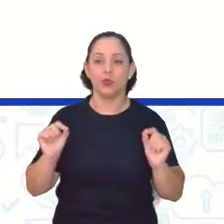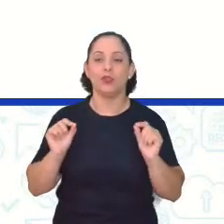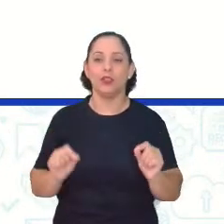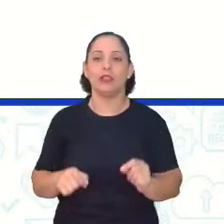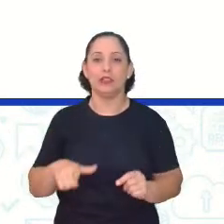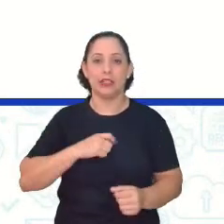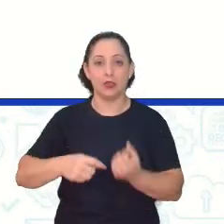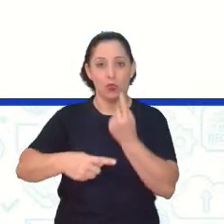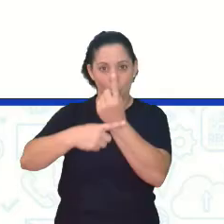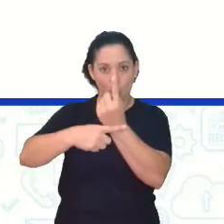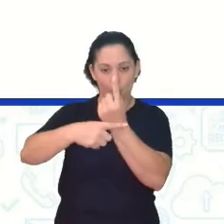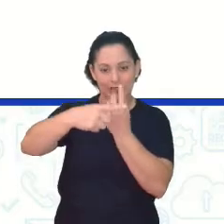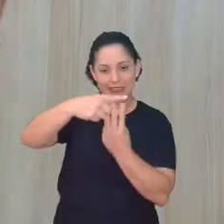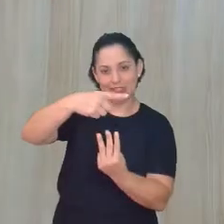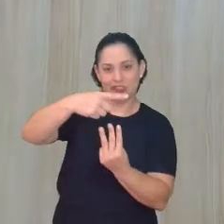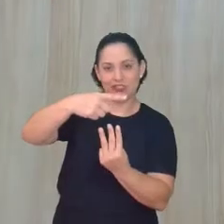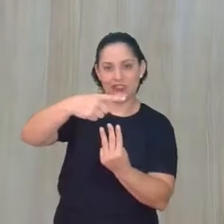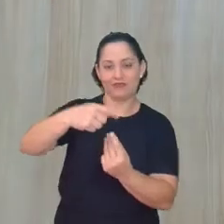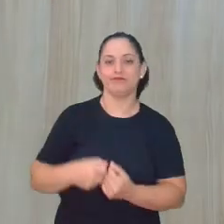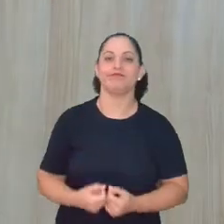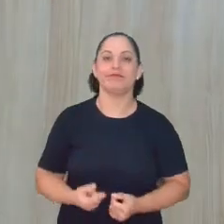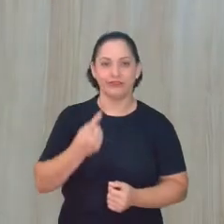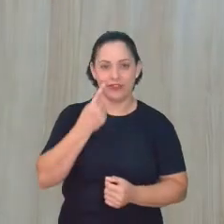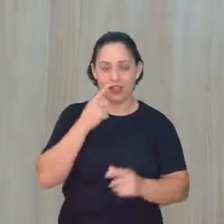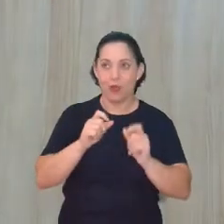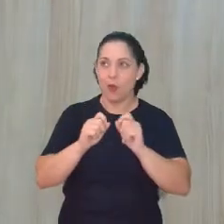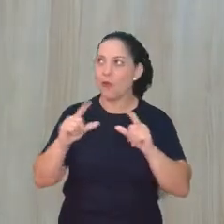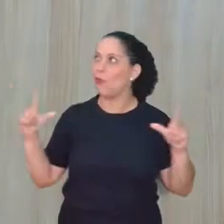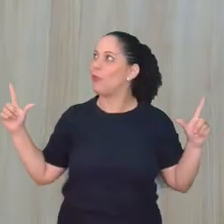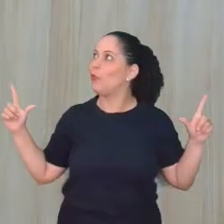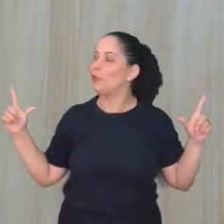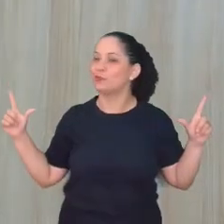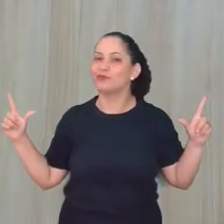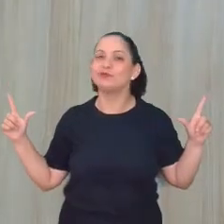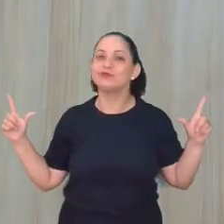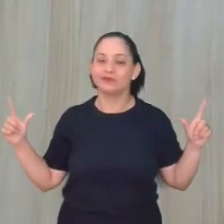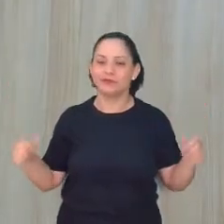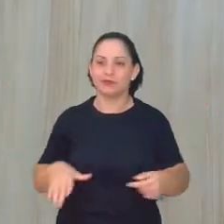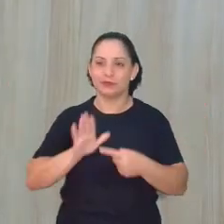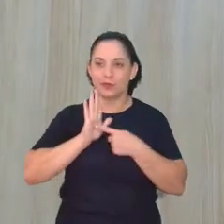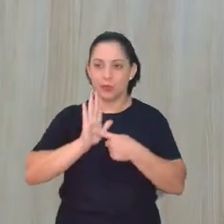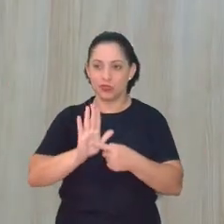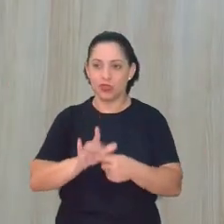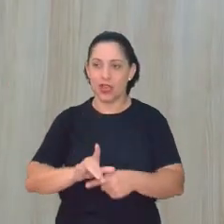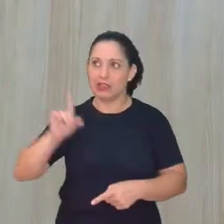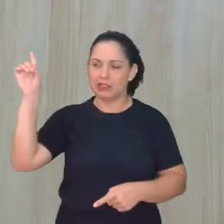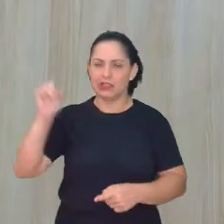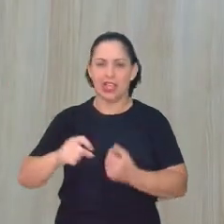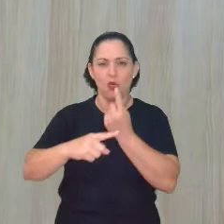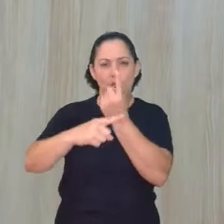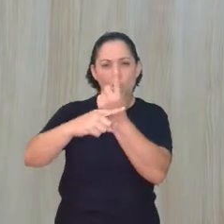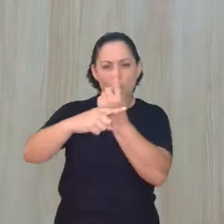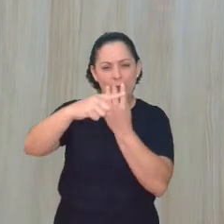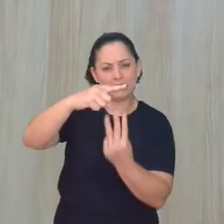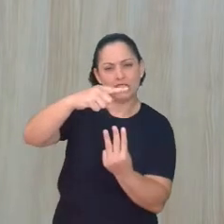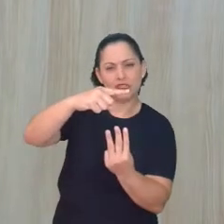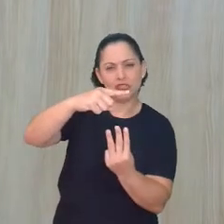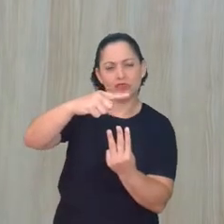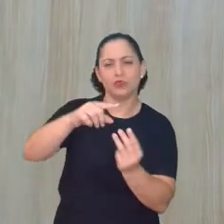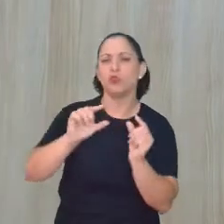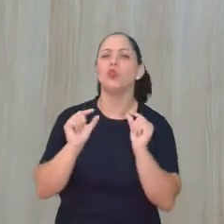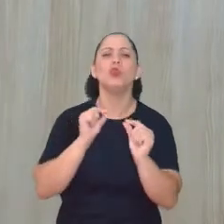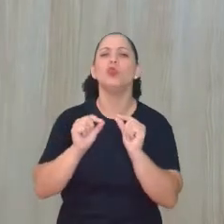3. Corta para mim aqui, Cleitinho, por favor. O que significa dizer, pessoal, essa razão aqui, 1 está para 3,